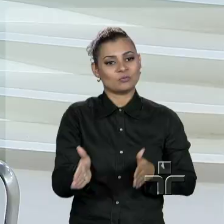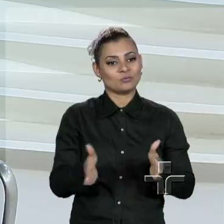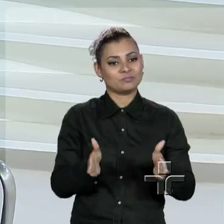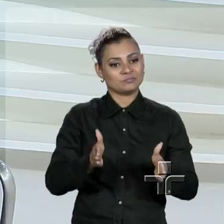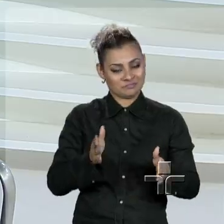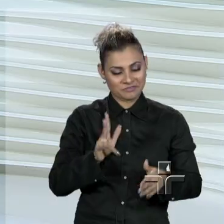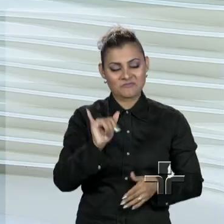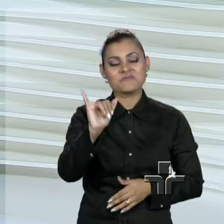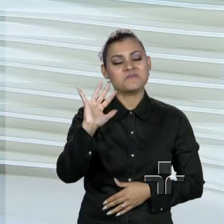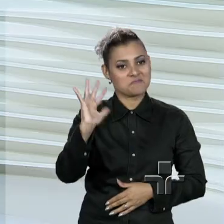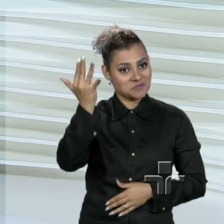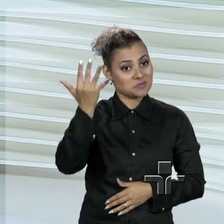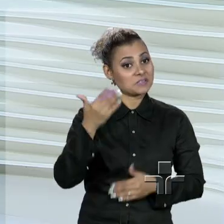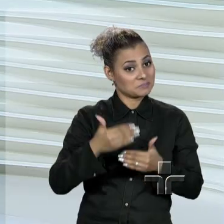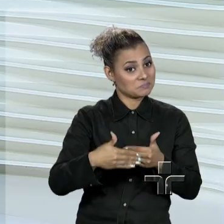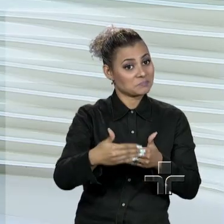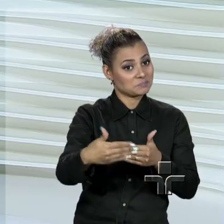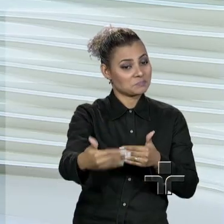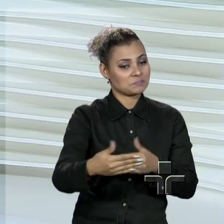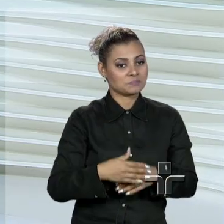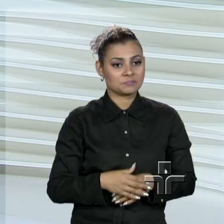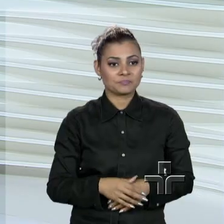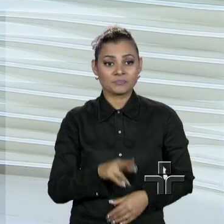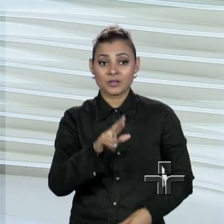acontecendo. O Rodrigo agora